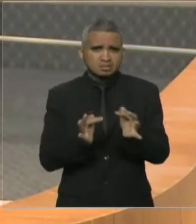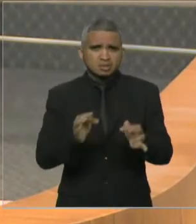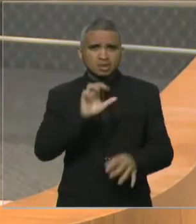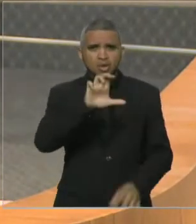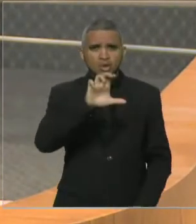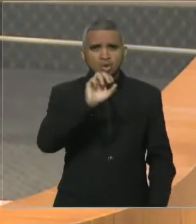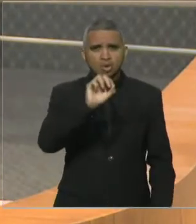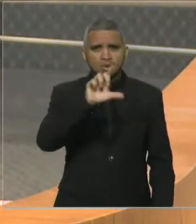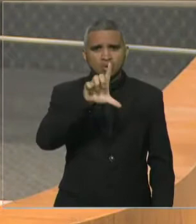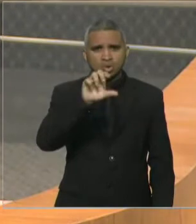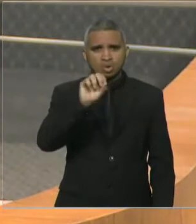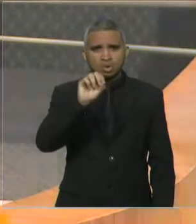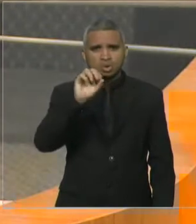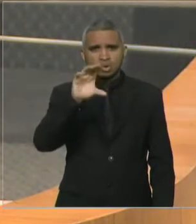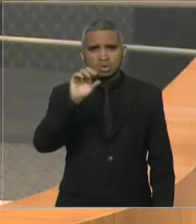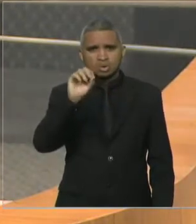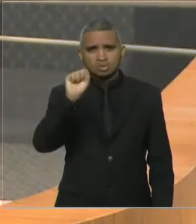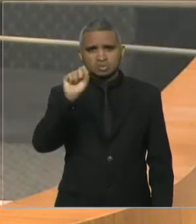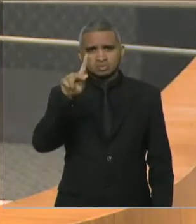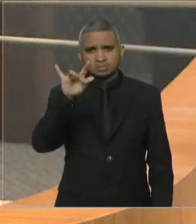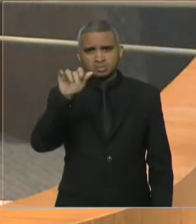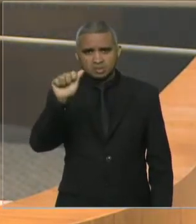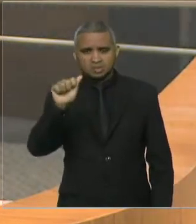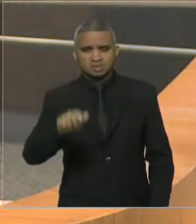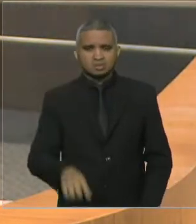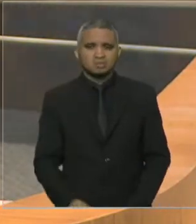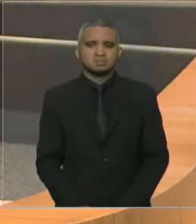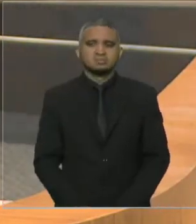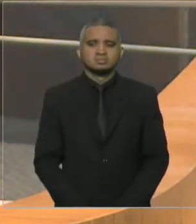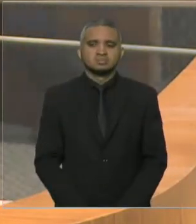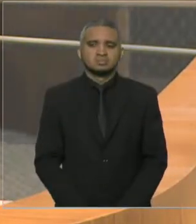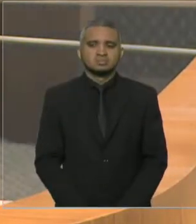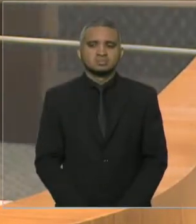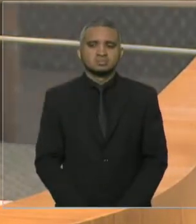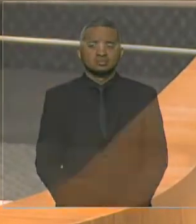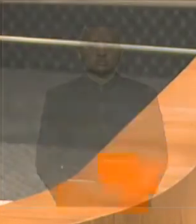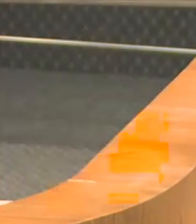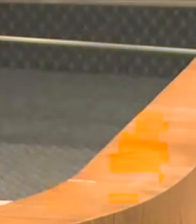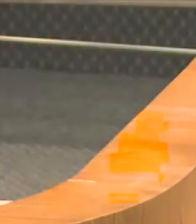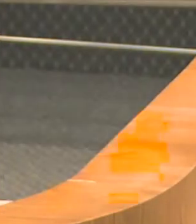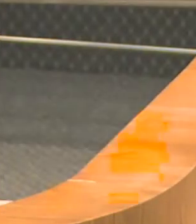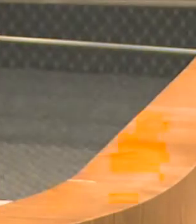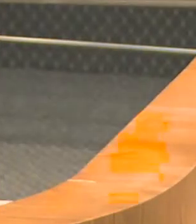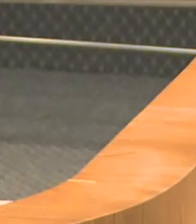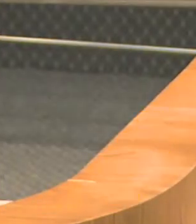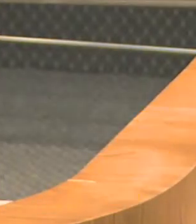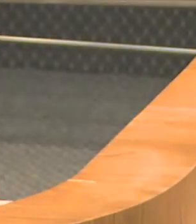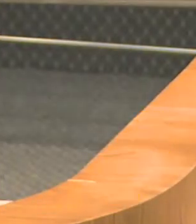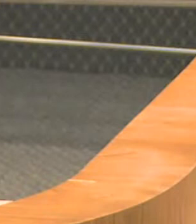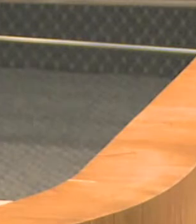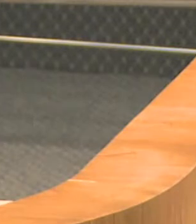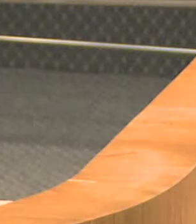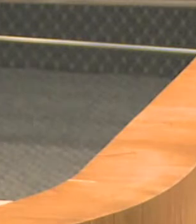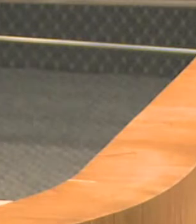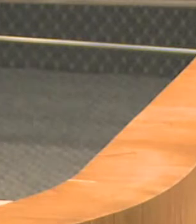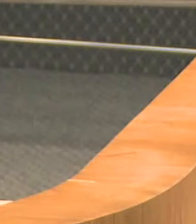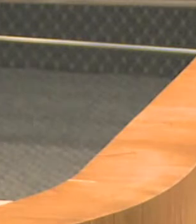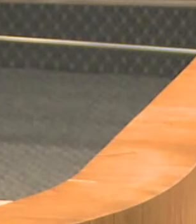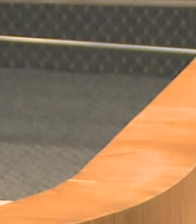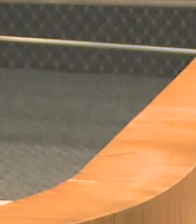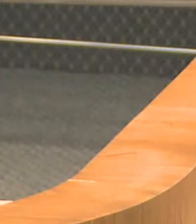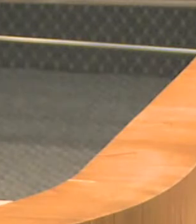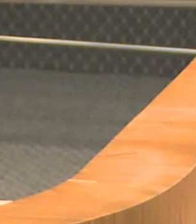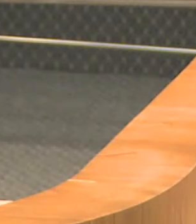colonoscopia. Antigamente, a recomendação da Sociedade Americana de Câncer é que esse exame fosse realizado a cada 5 anos após os